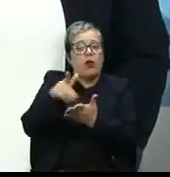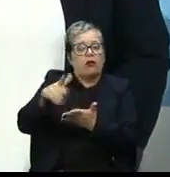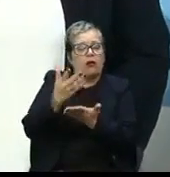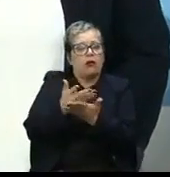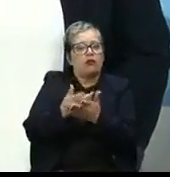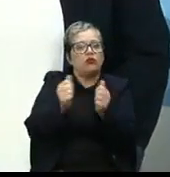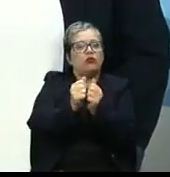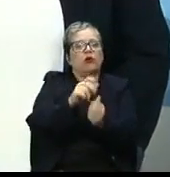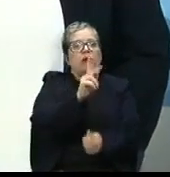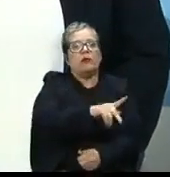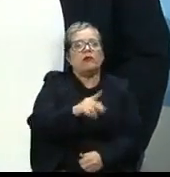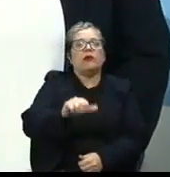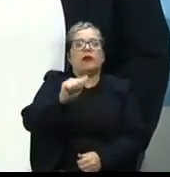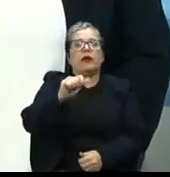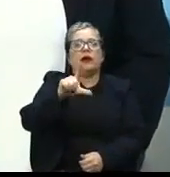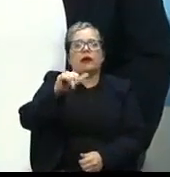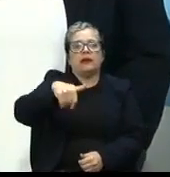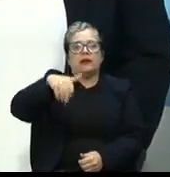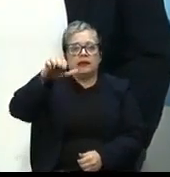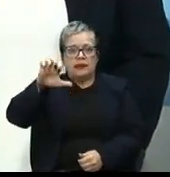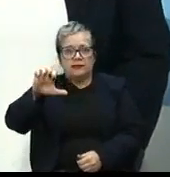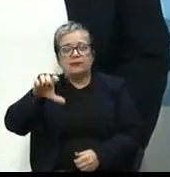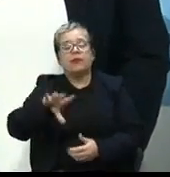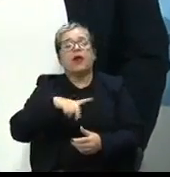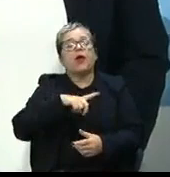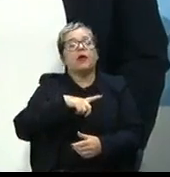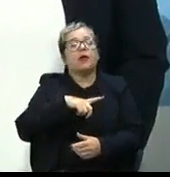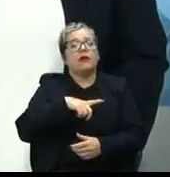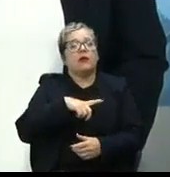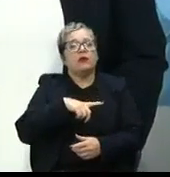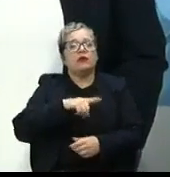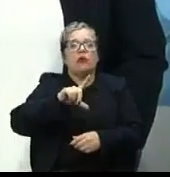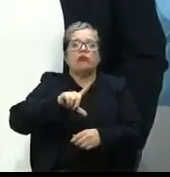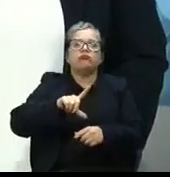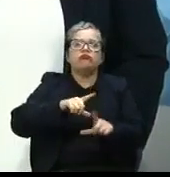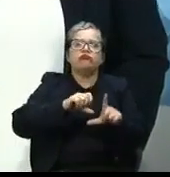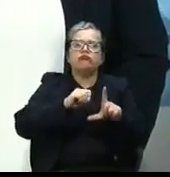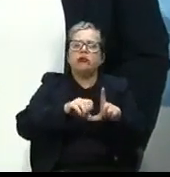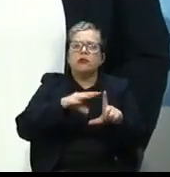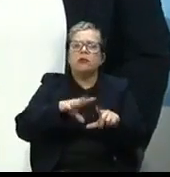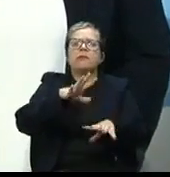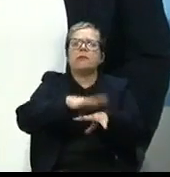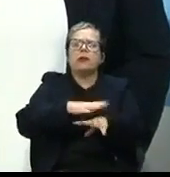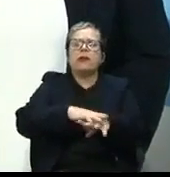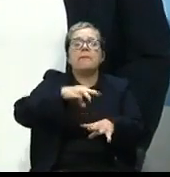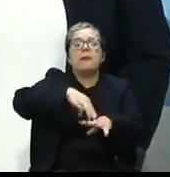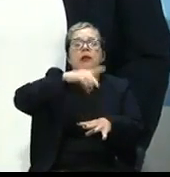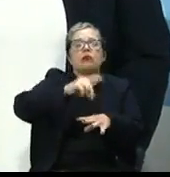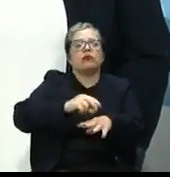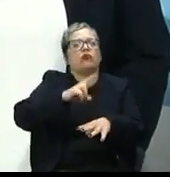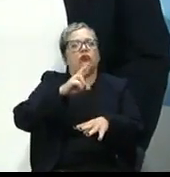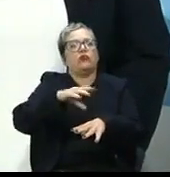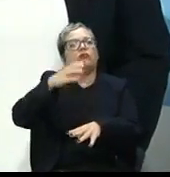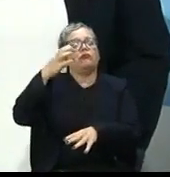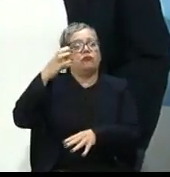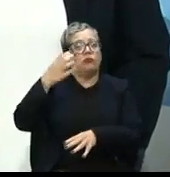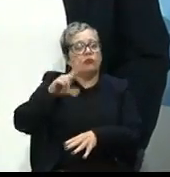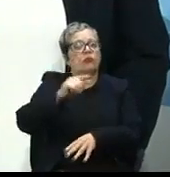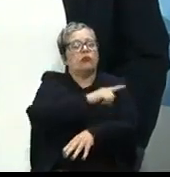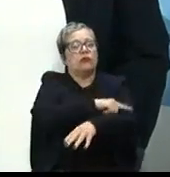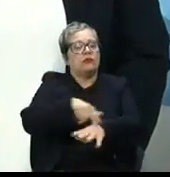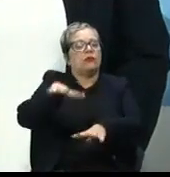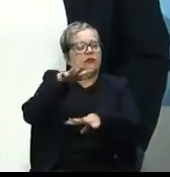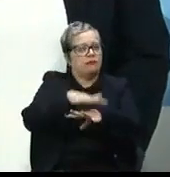Aline. É um prazer estar aqui com vocês. Eu sou licenciada em matemática, mestre e doutoranda em ensino de ciências e